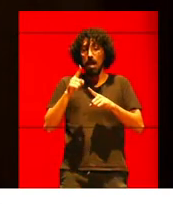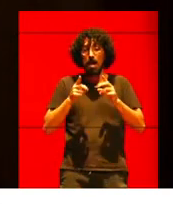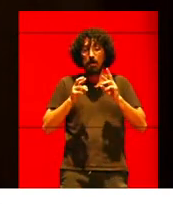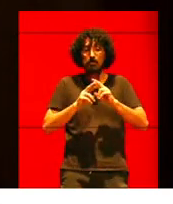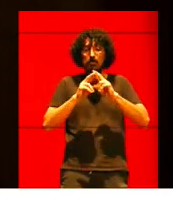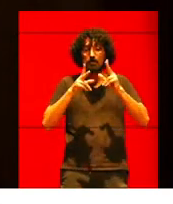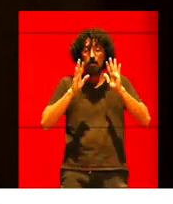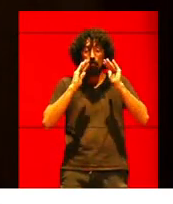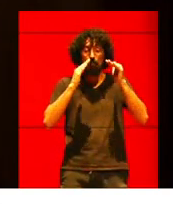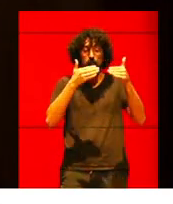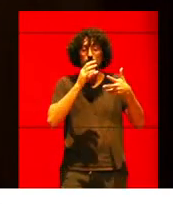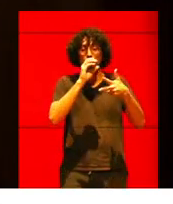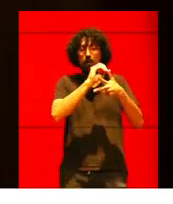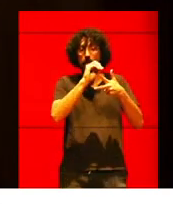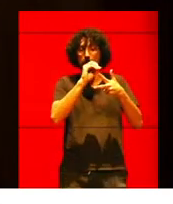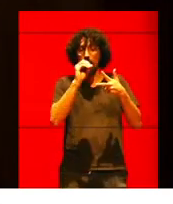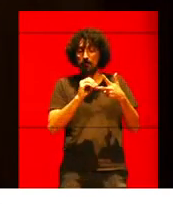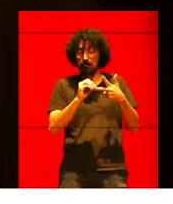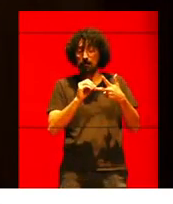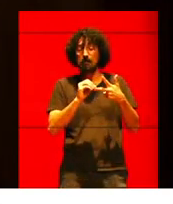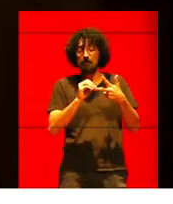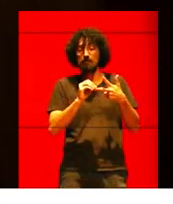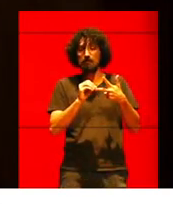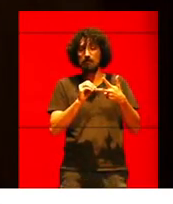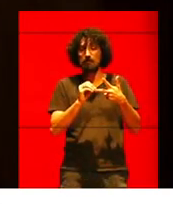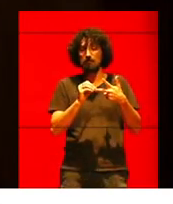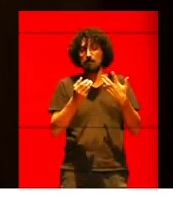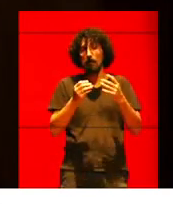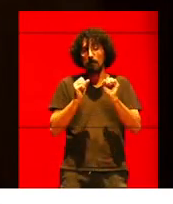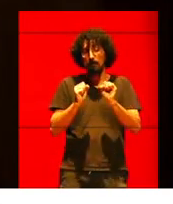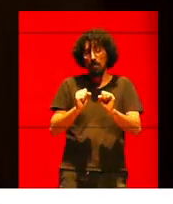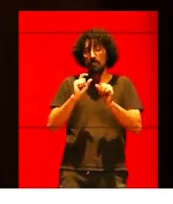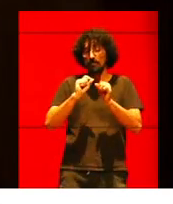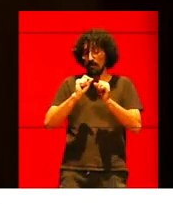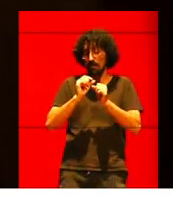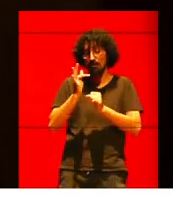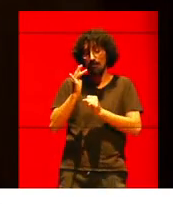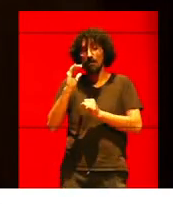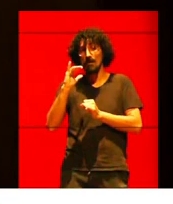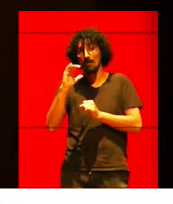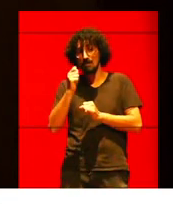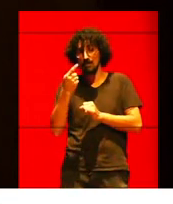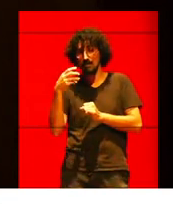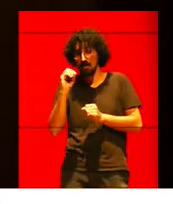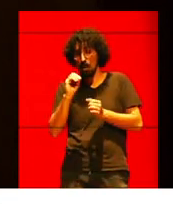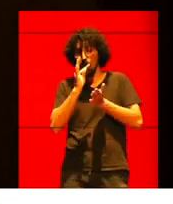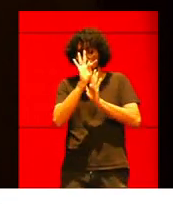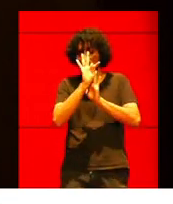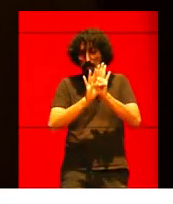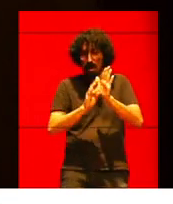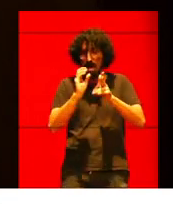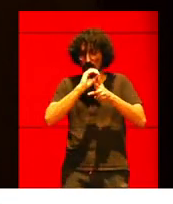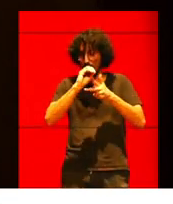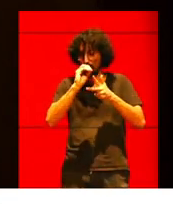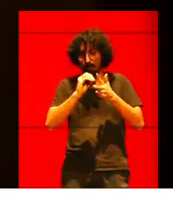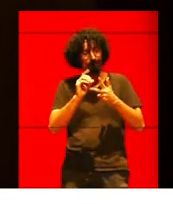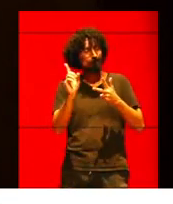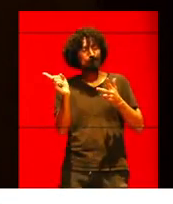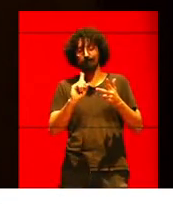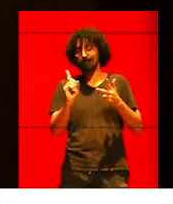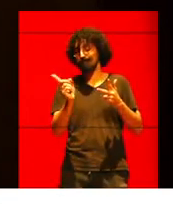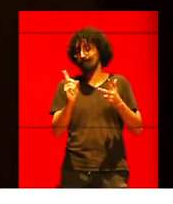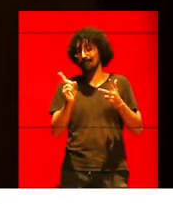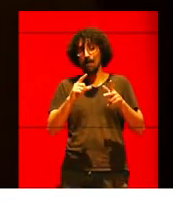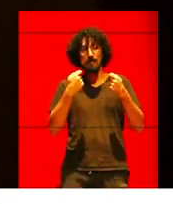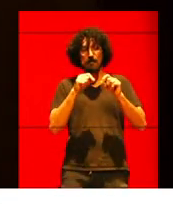sociedade que ele vivia era desigual. Pode acontecer isso? Não, não, não pode, porque isso